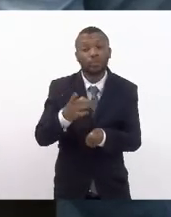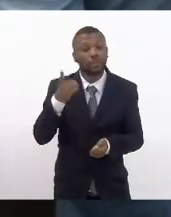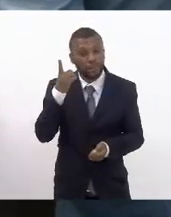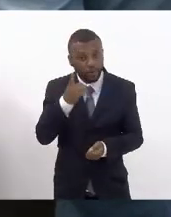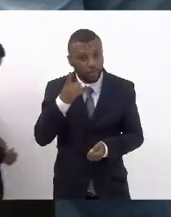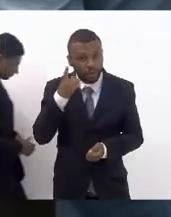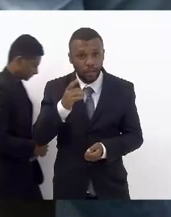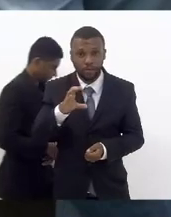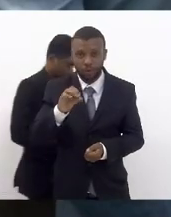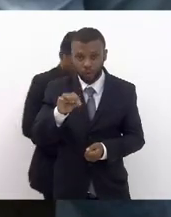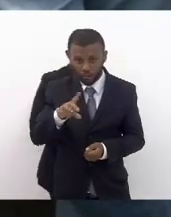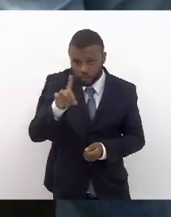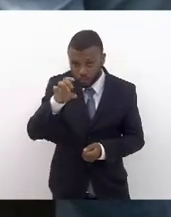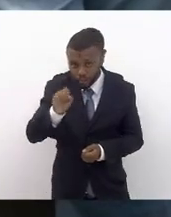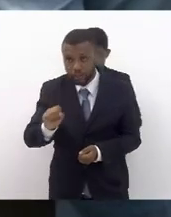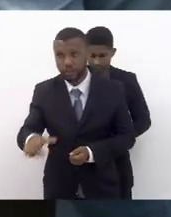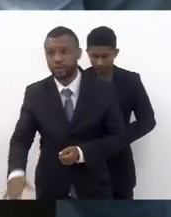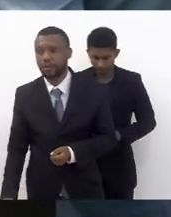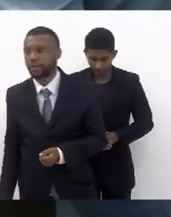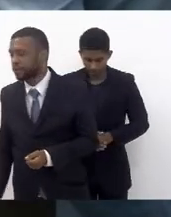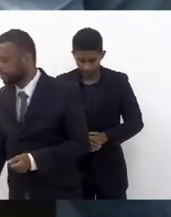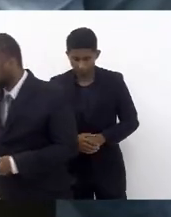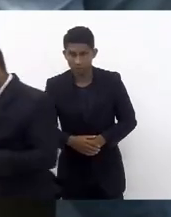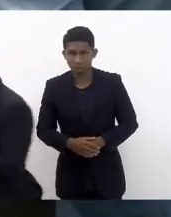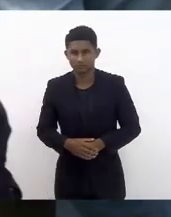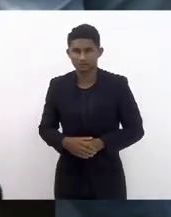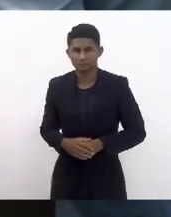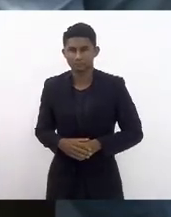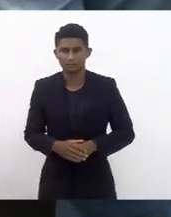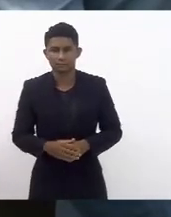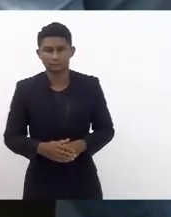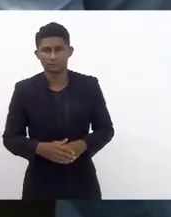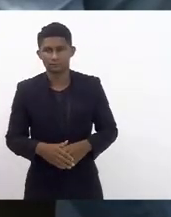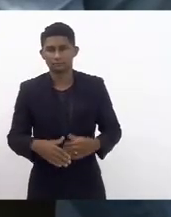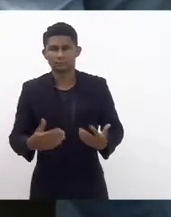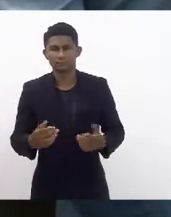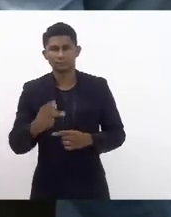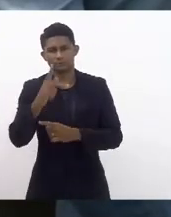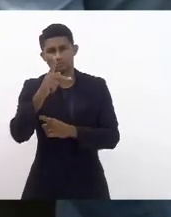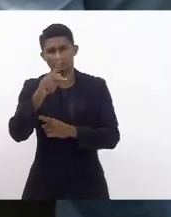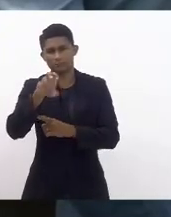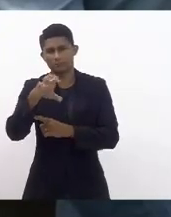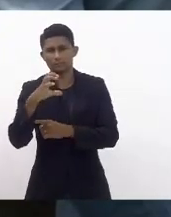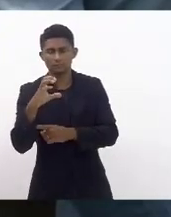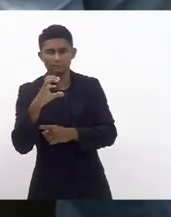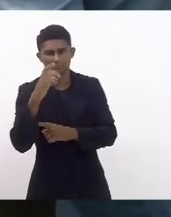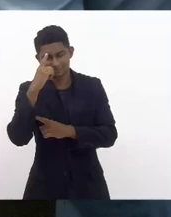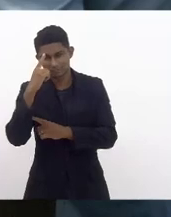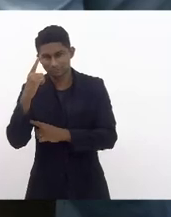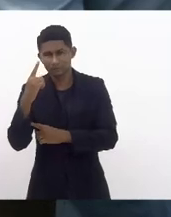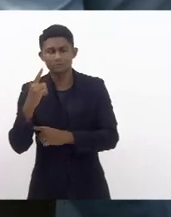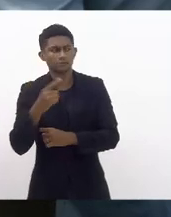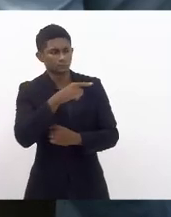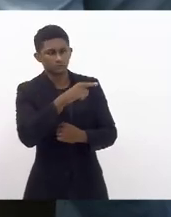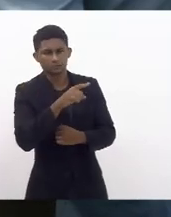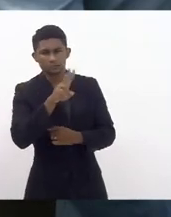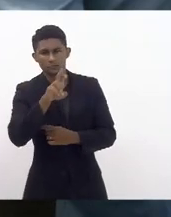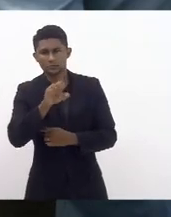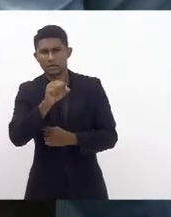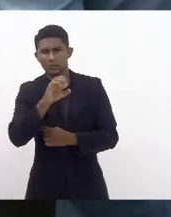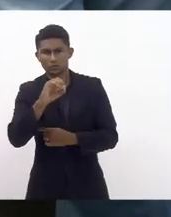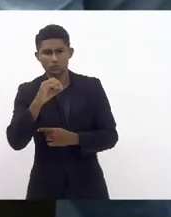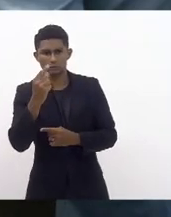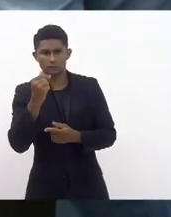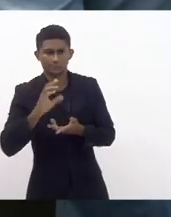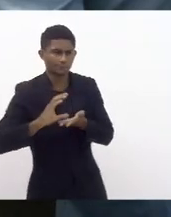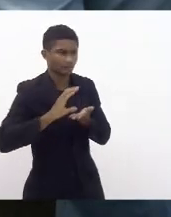o deputado Luiz Paulo, com o deputado Geraldo Pudim, a PEC dos duodécimos, demos orçamento para a UESO. Não